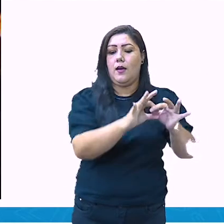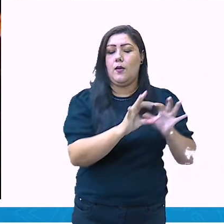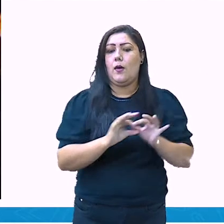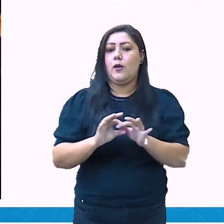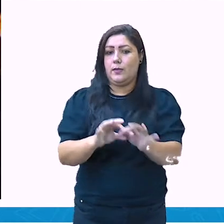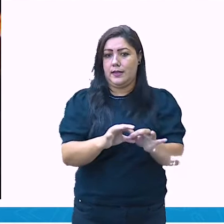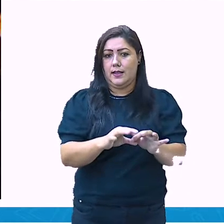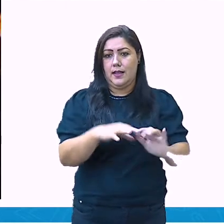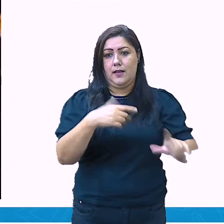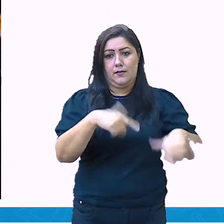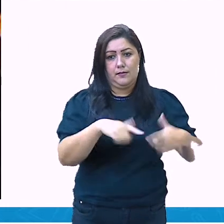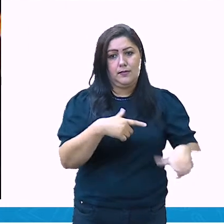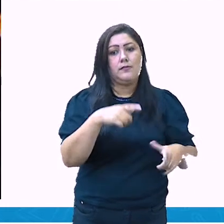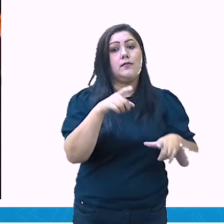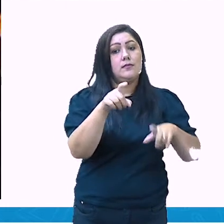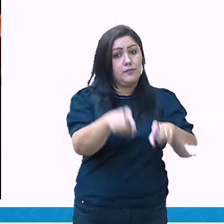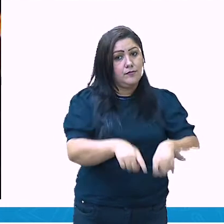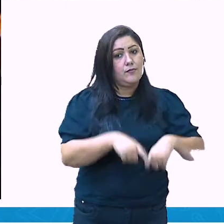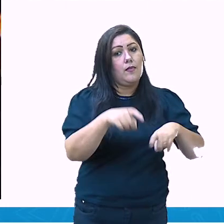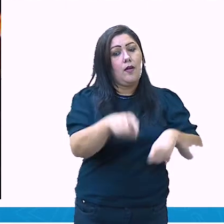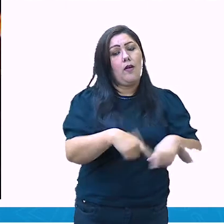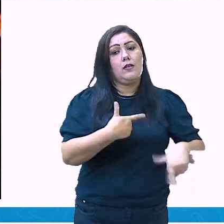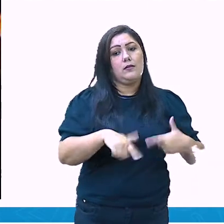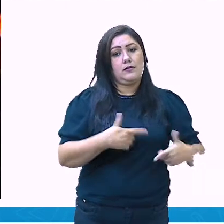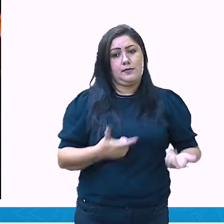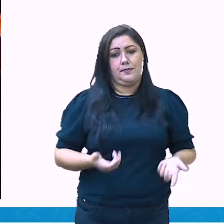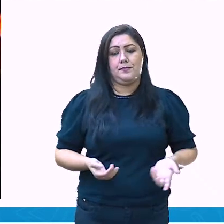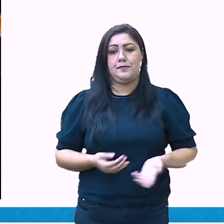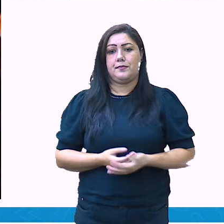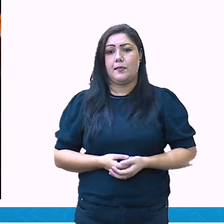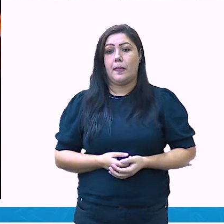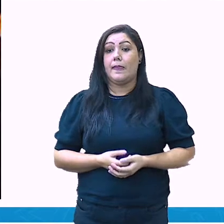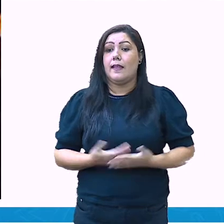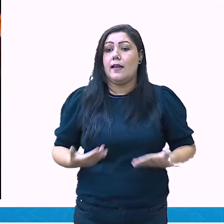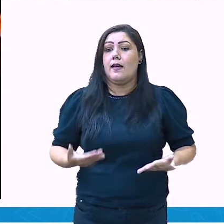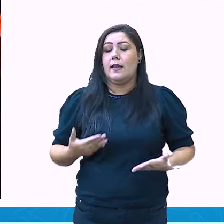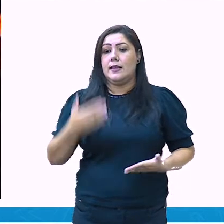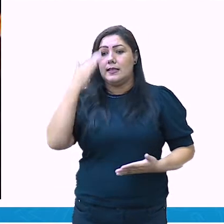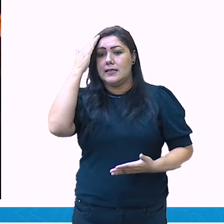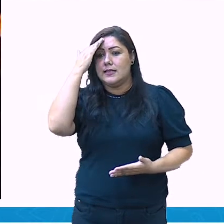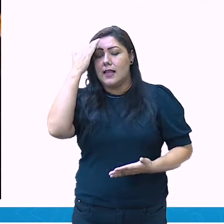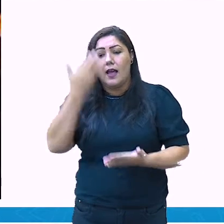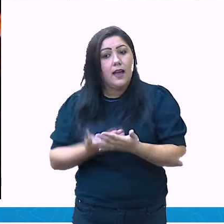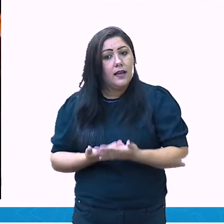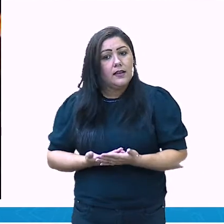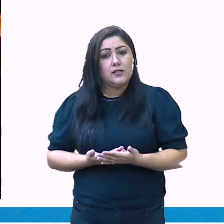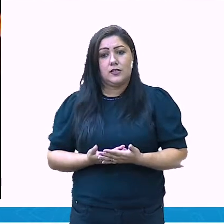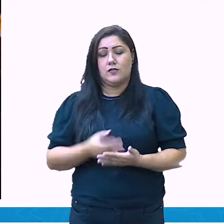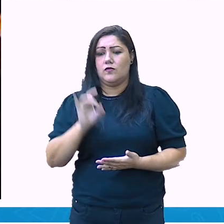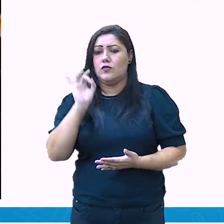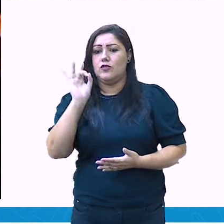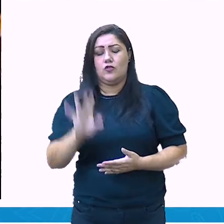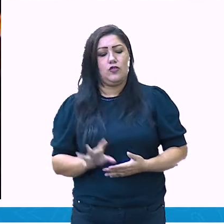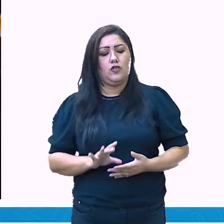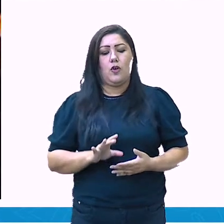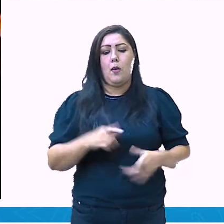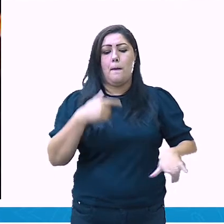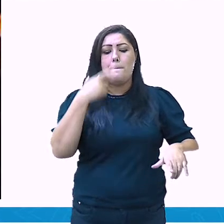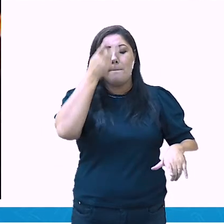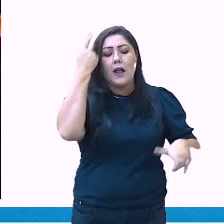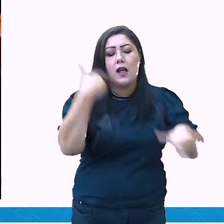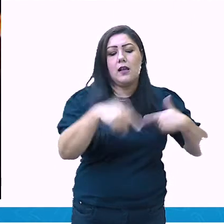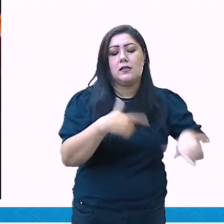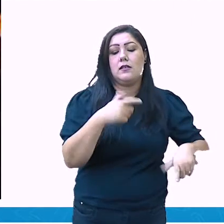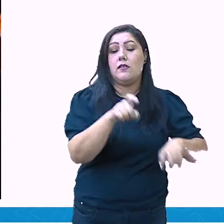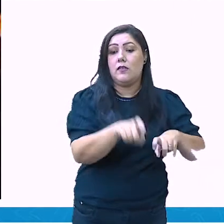Muitos dos opositores acreditavam que apenas os camponeses, com o apoio de outros setores